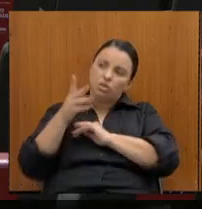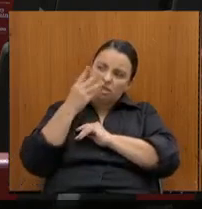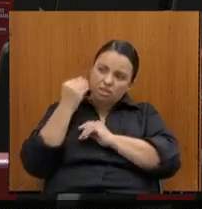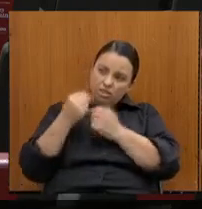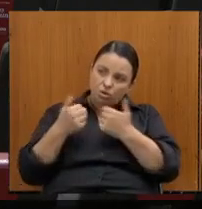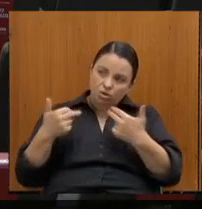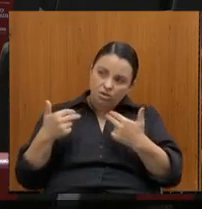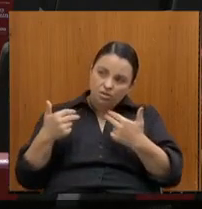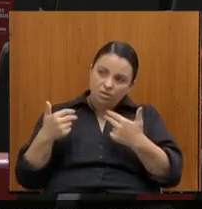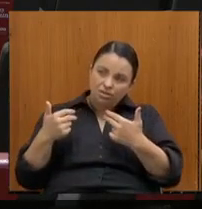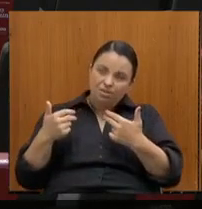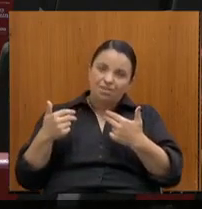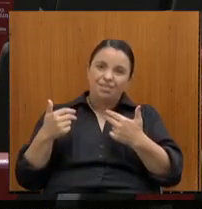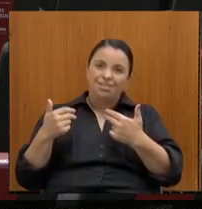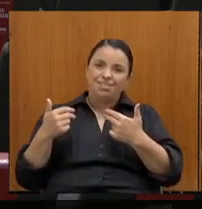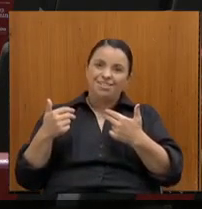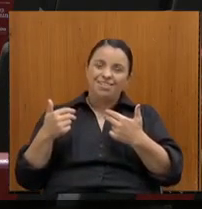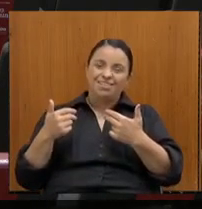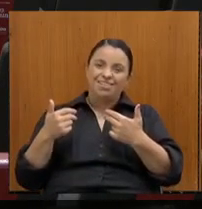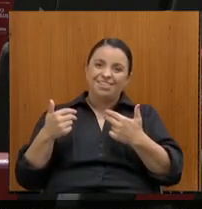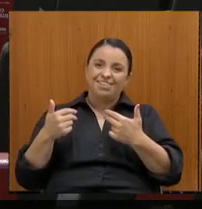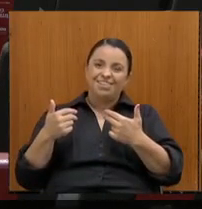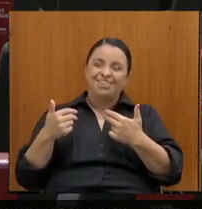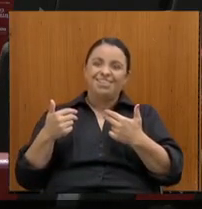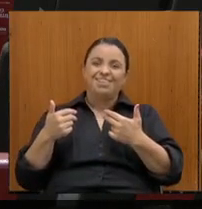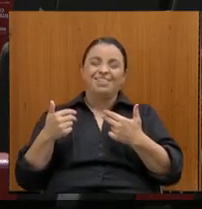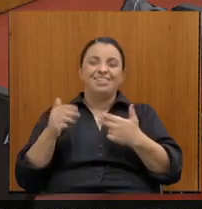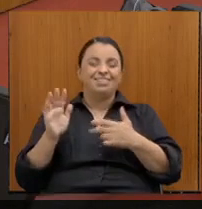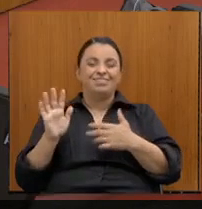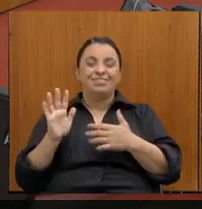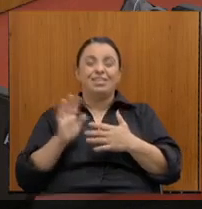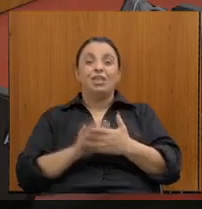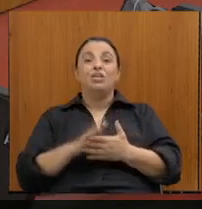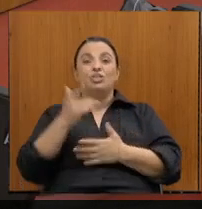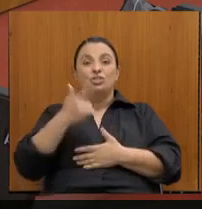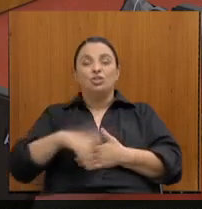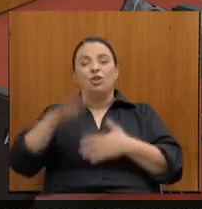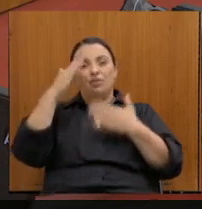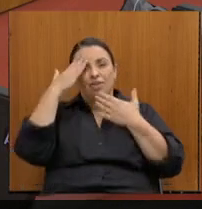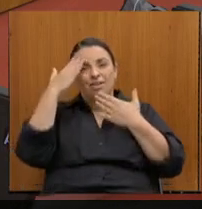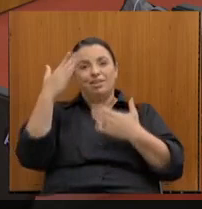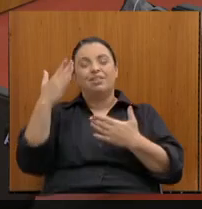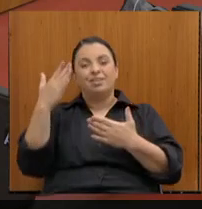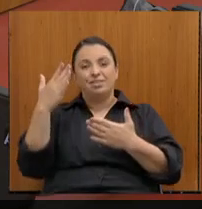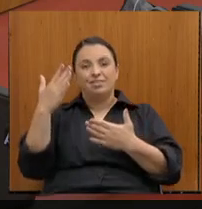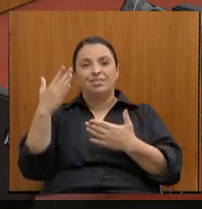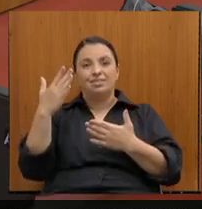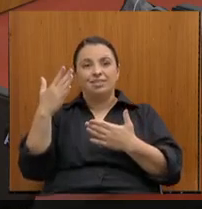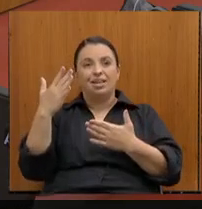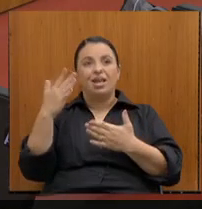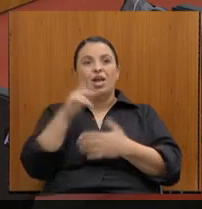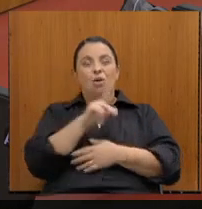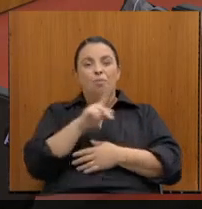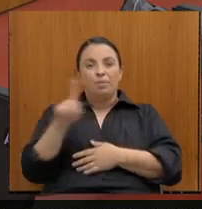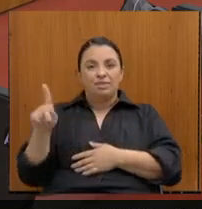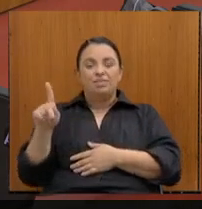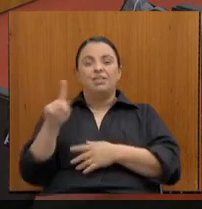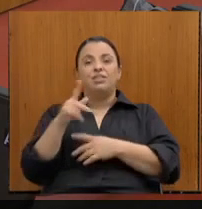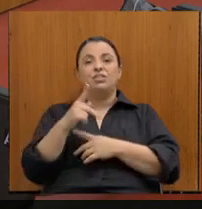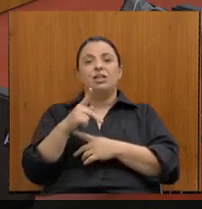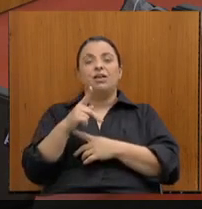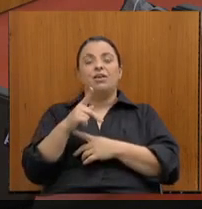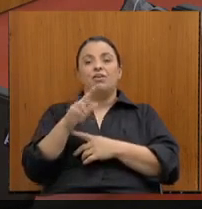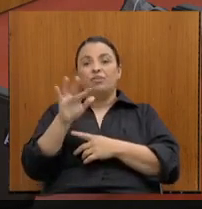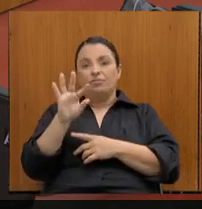a E mais uma vez quero agradecer né o nosso presidente da fiemg